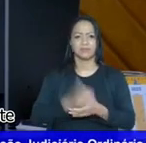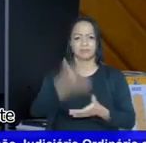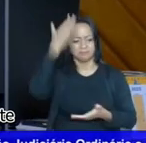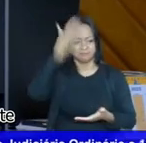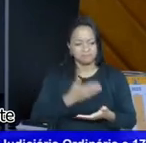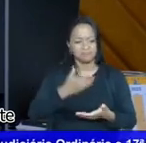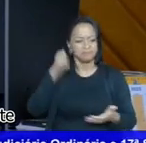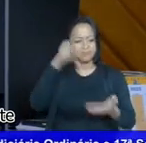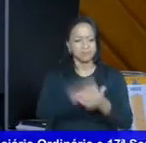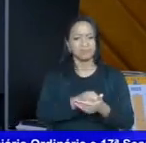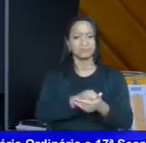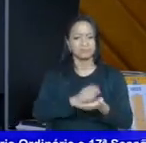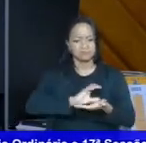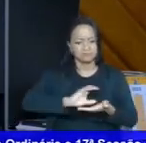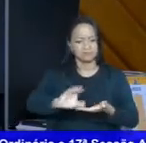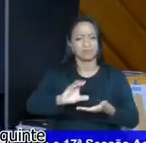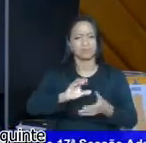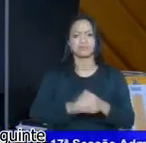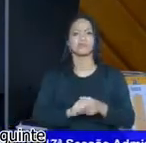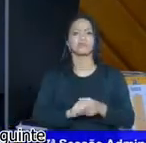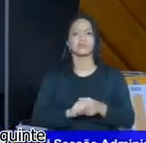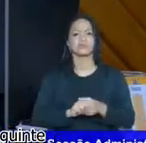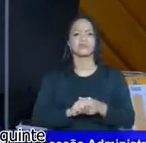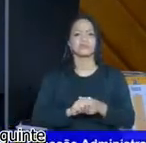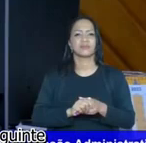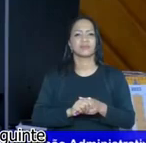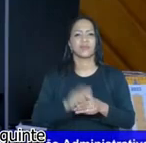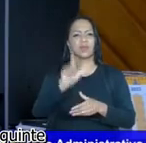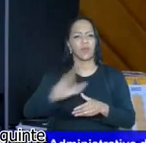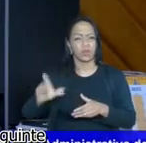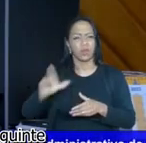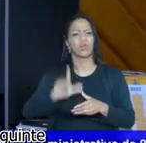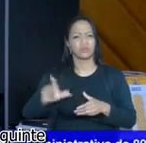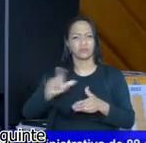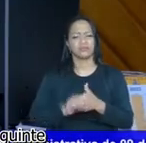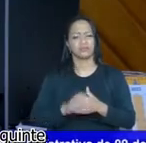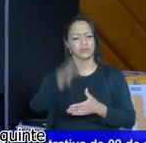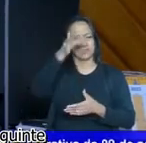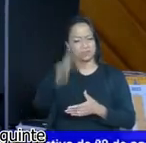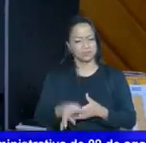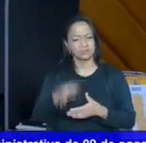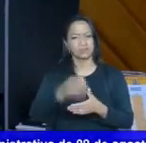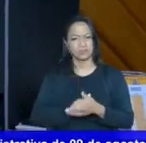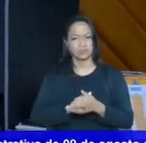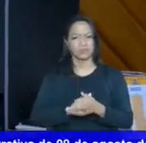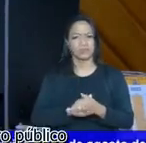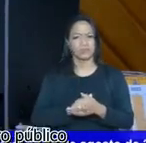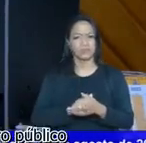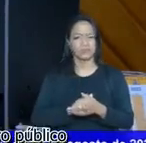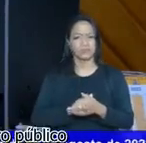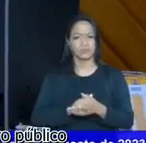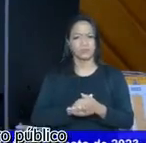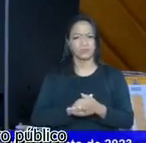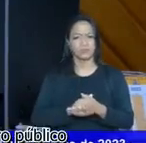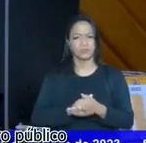gasto, como eu disse, ele é por lógica irregular. Então, a minha forma é o seguinte,